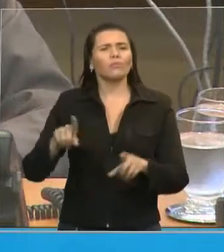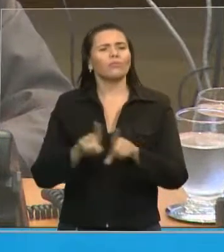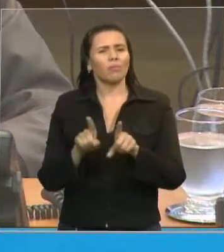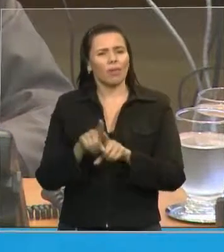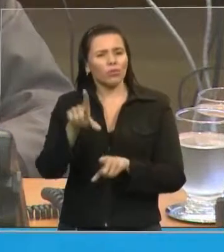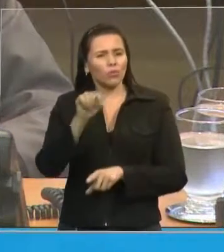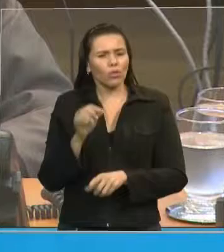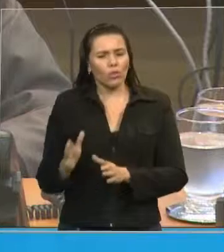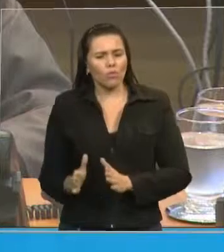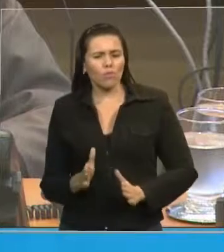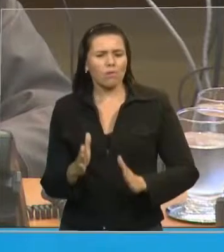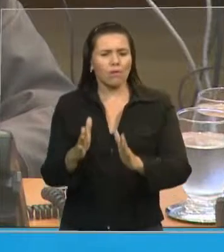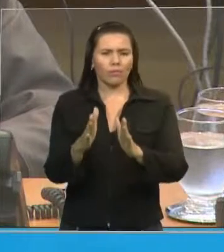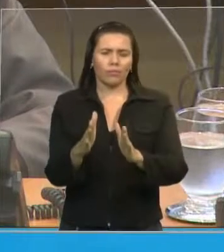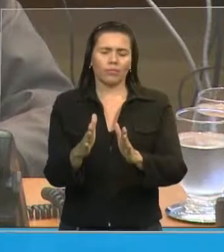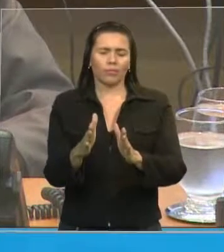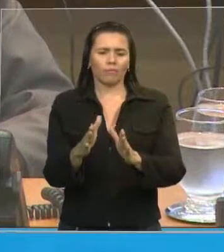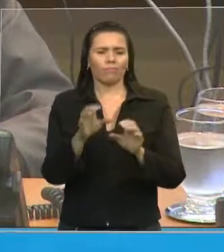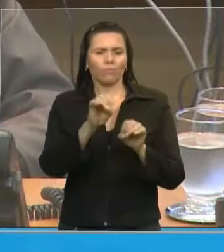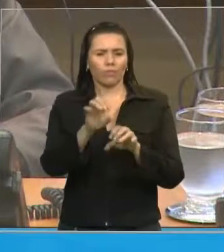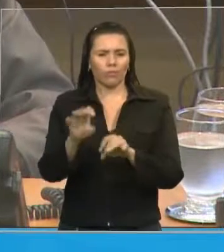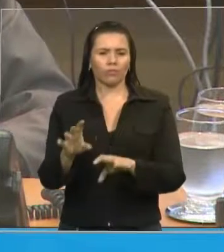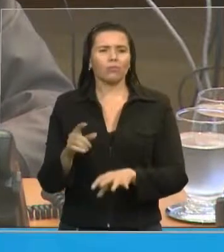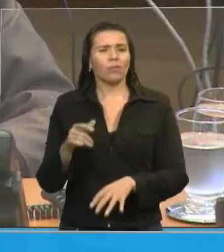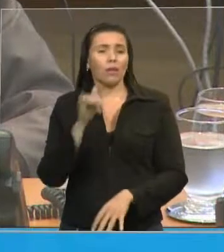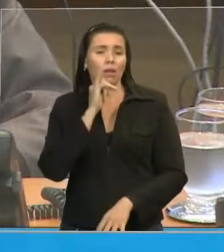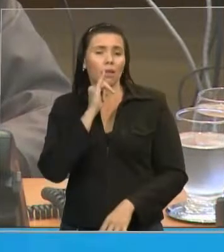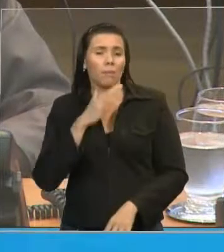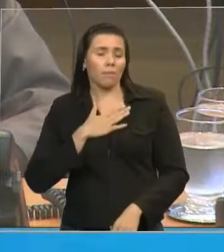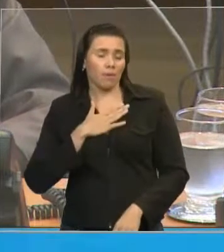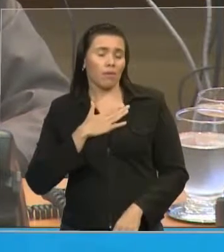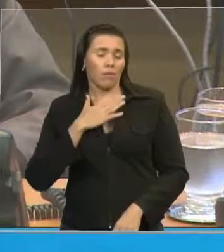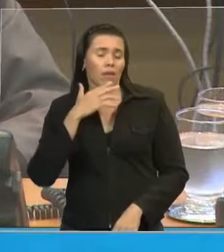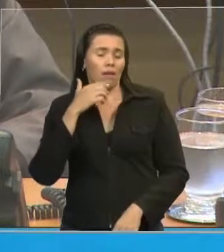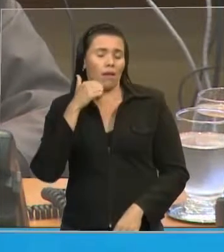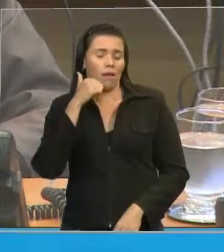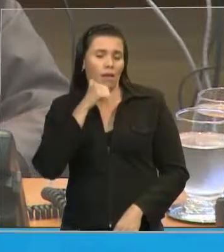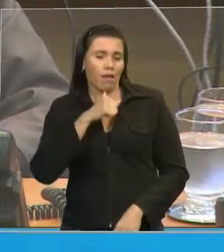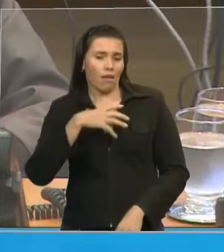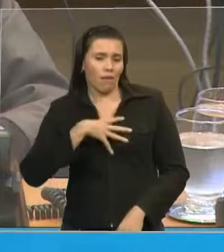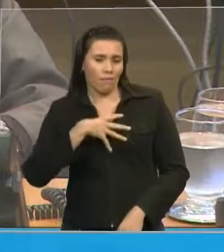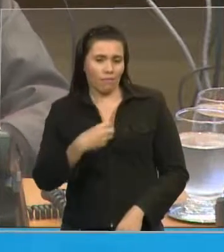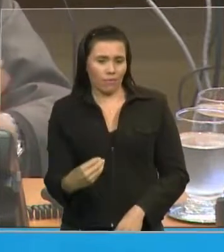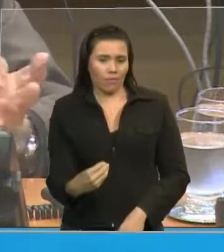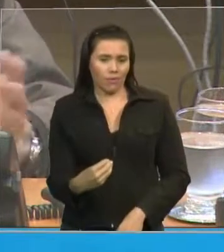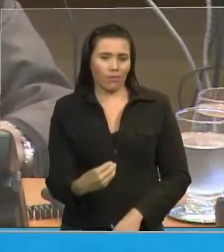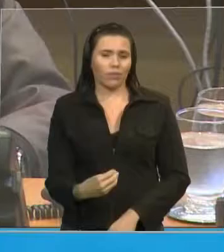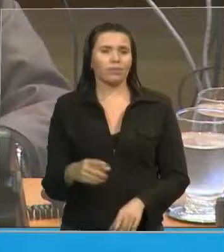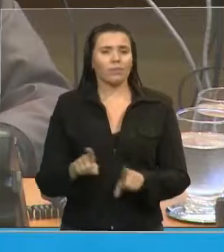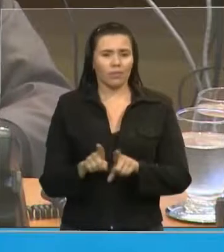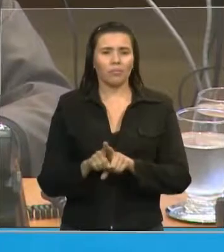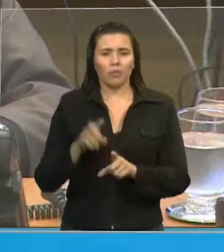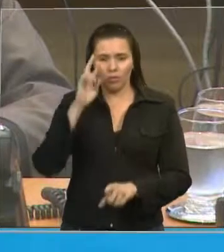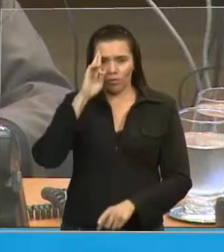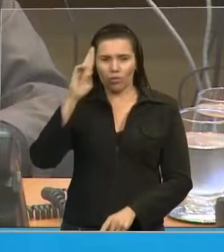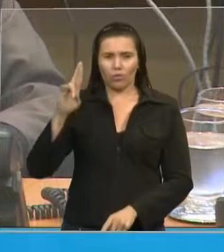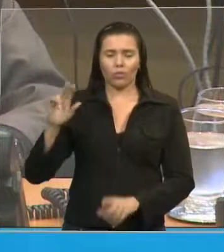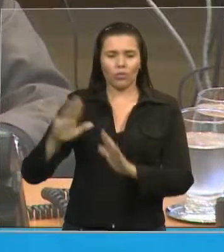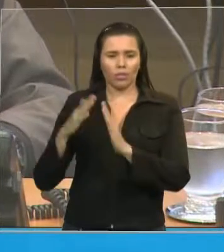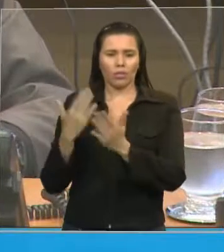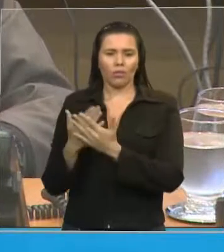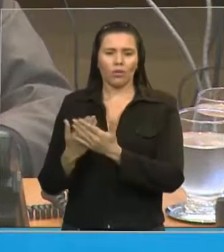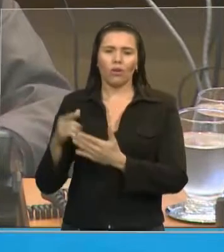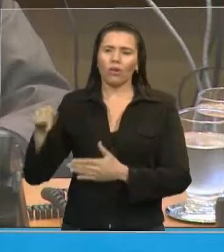como as minhas filhas que dirigem escola. Desculpe a referência pessoal, pelo menos elas me